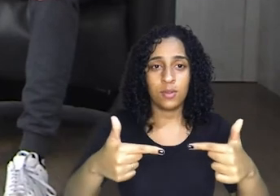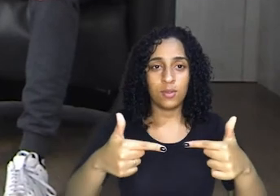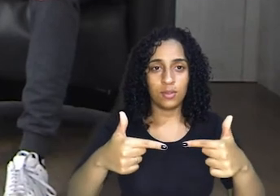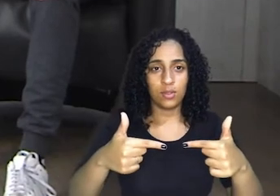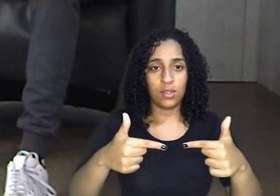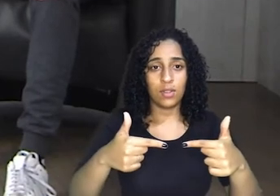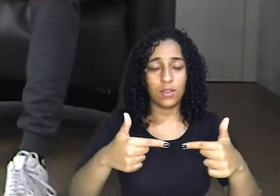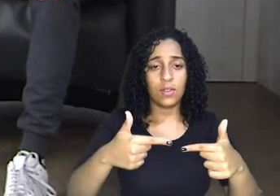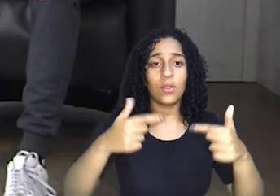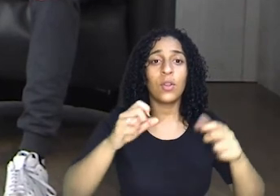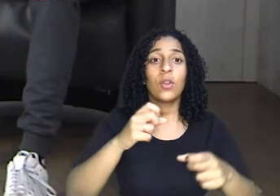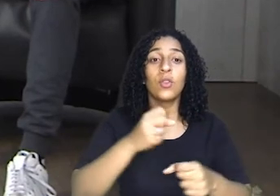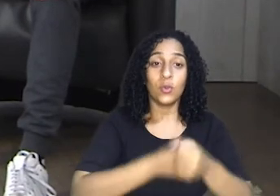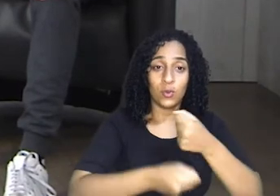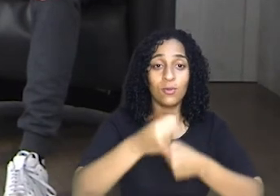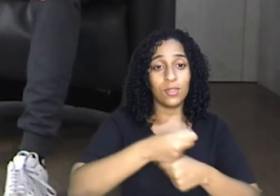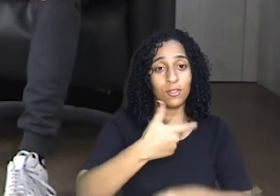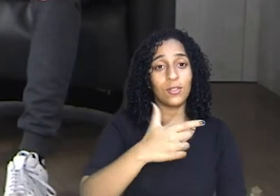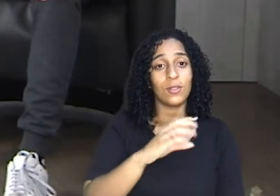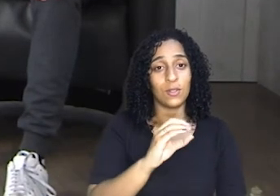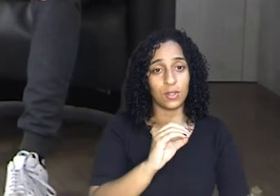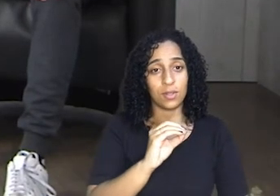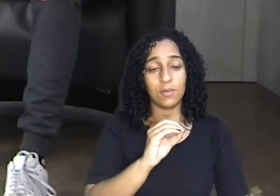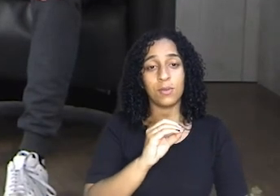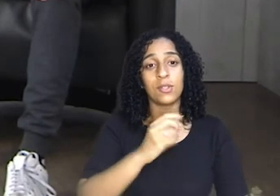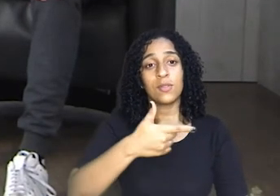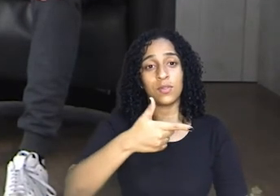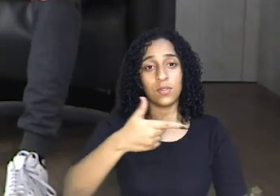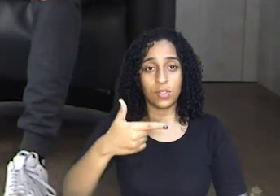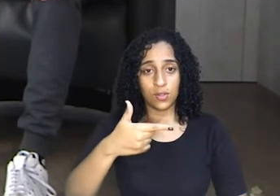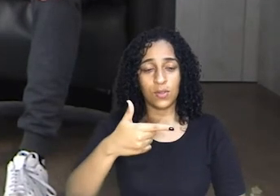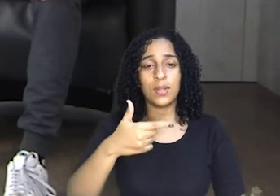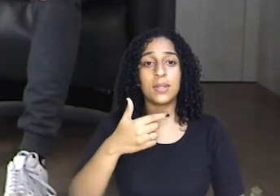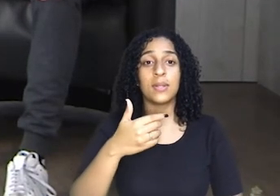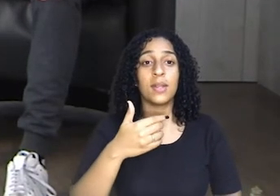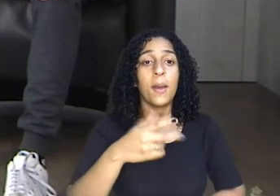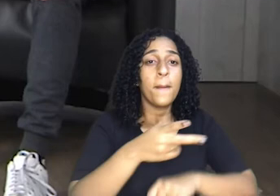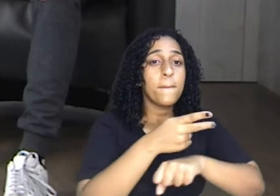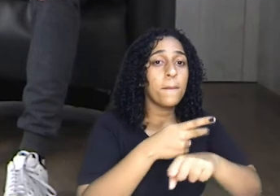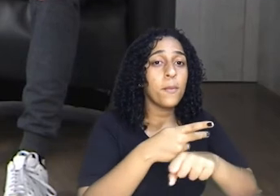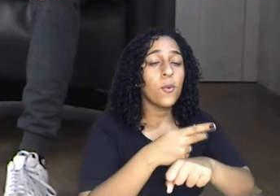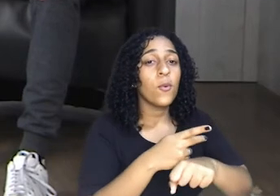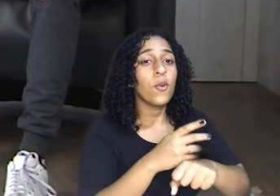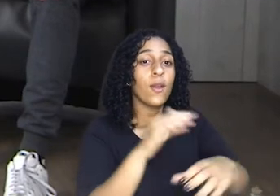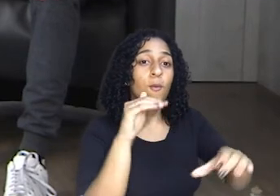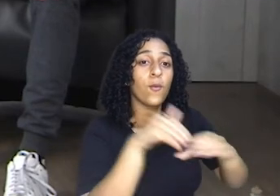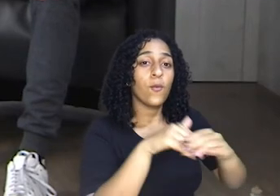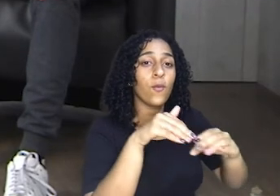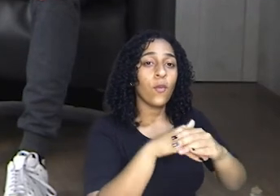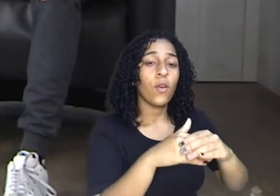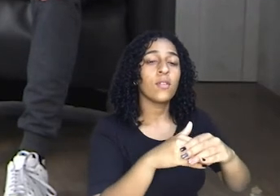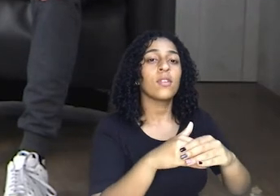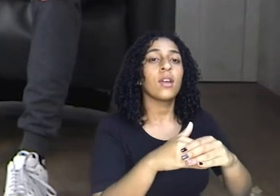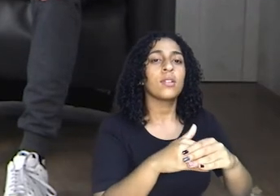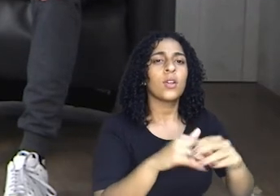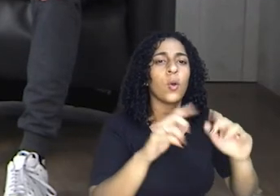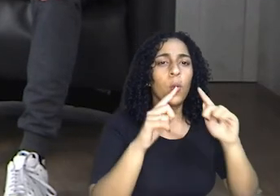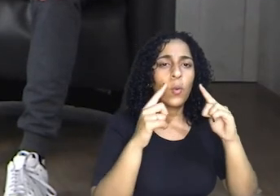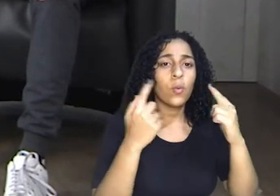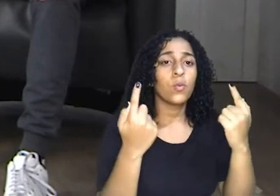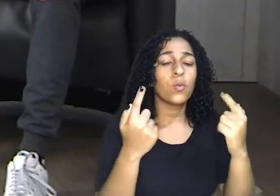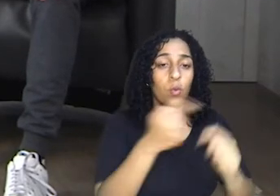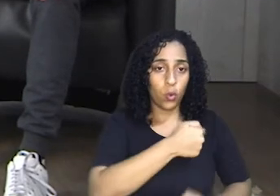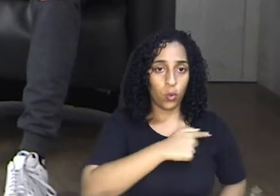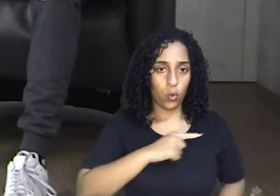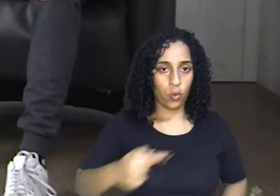e que vai ser justamente no ano do Centenário é procurar um governo que se preocupe mais com essas questões e